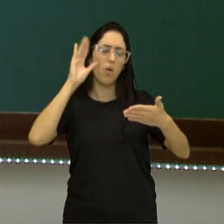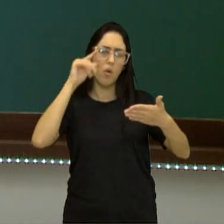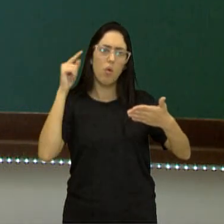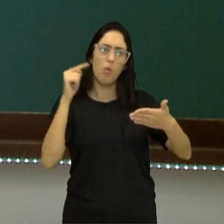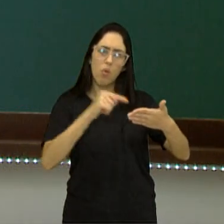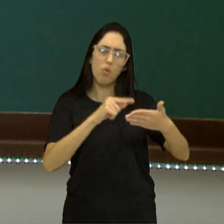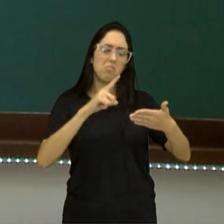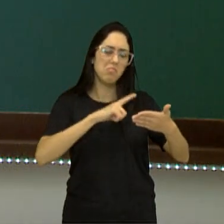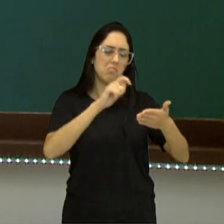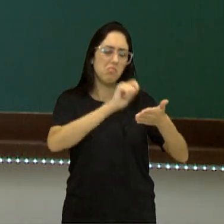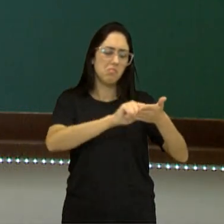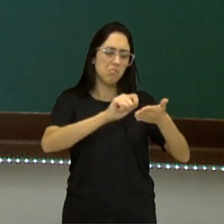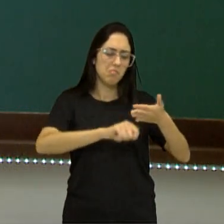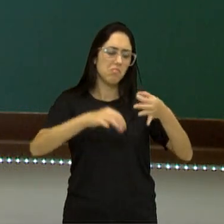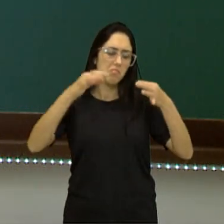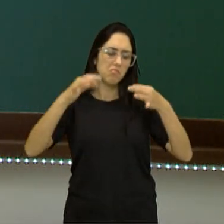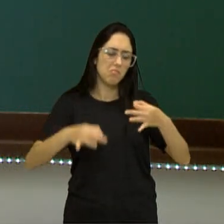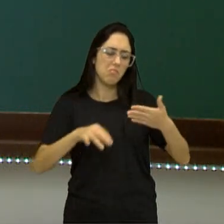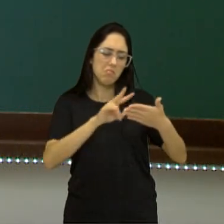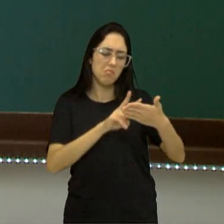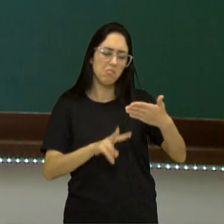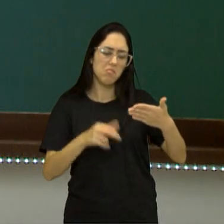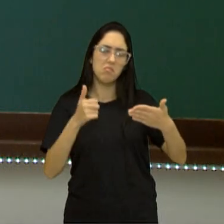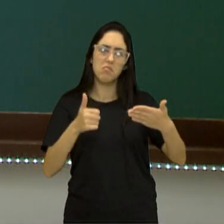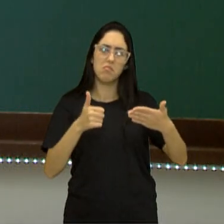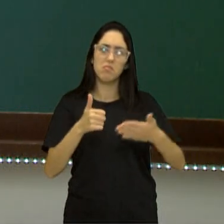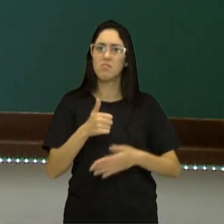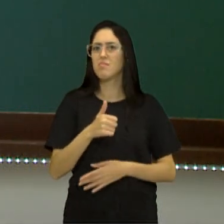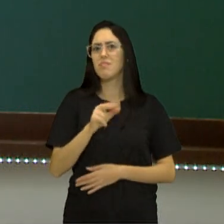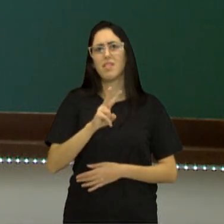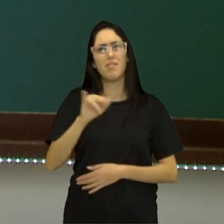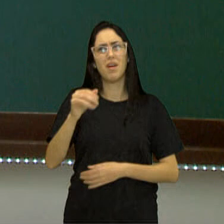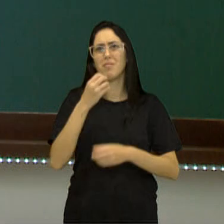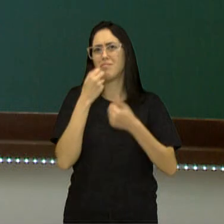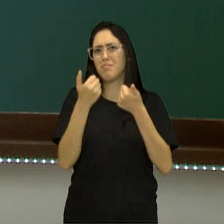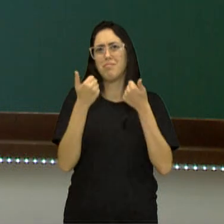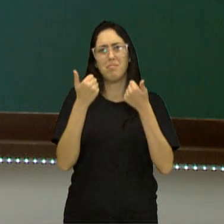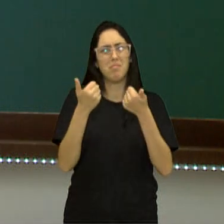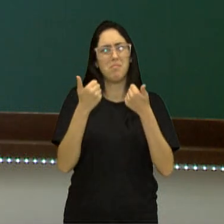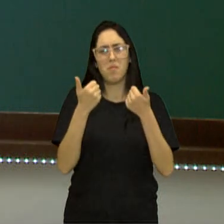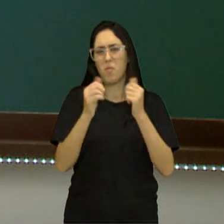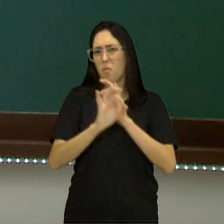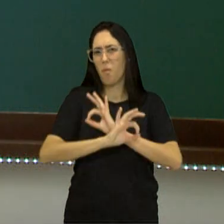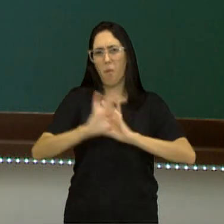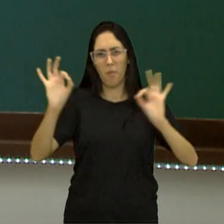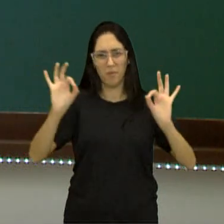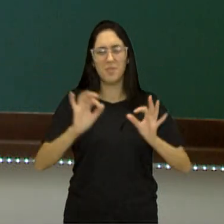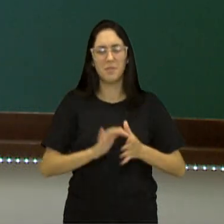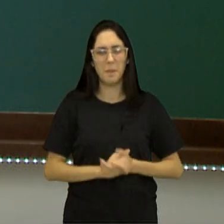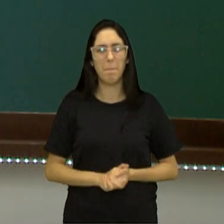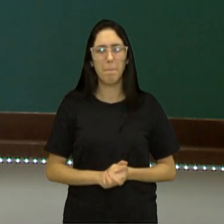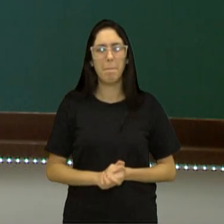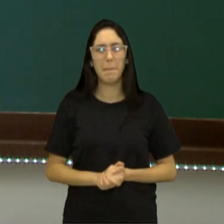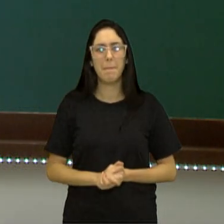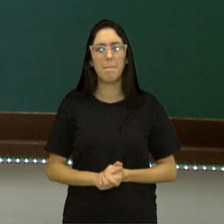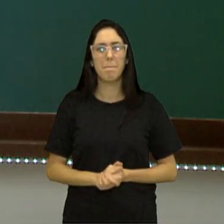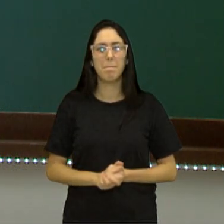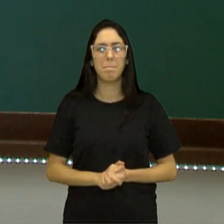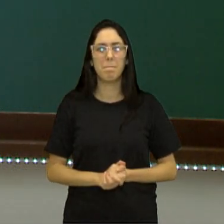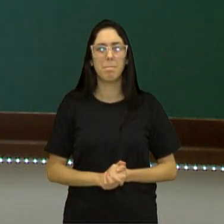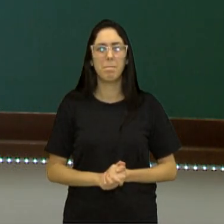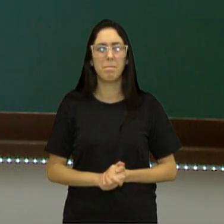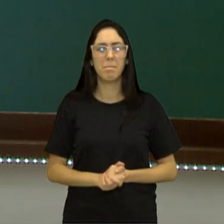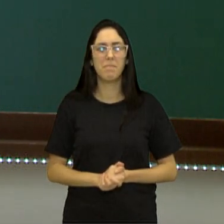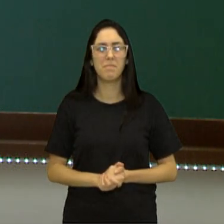escrita está certinho, vai ser show, vai ser sucesso. O seu texto, o seu verbete.